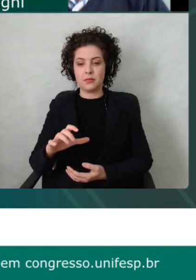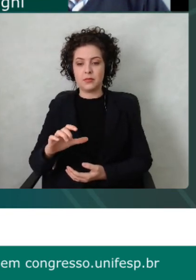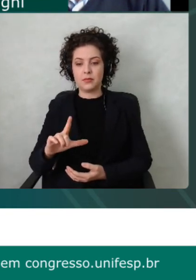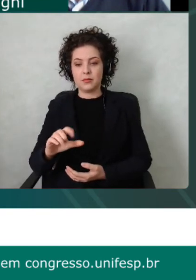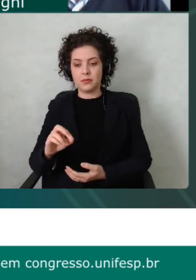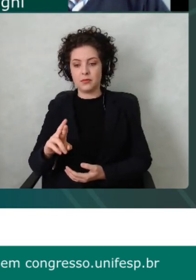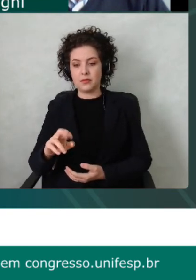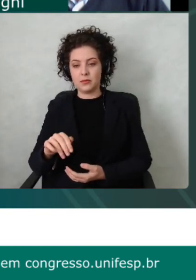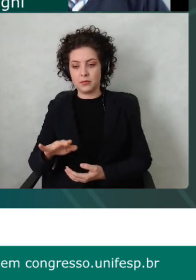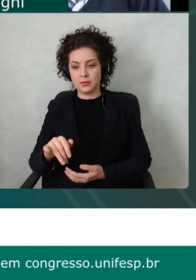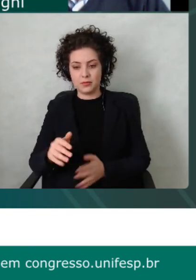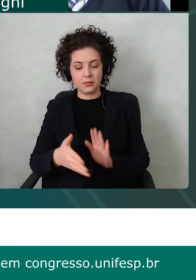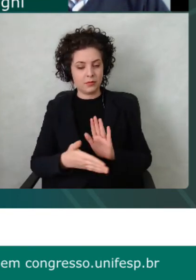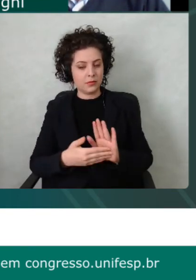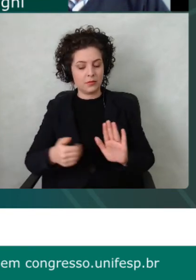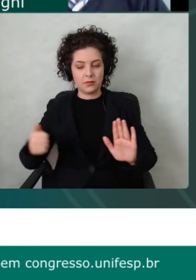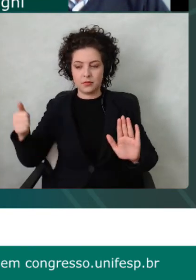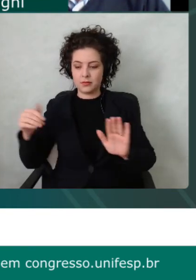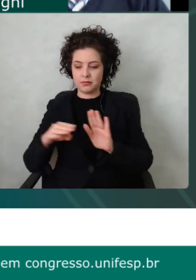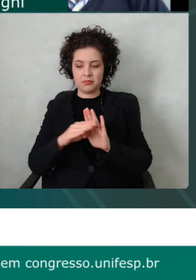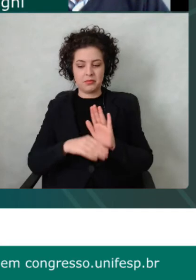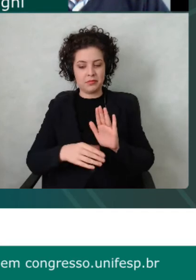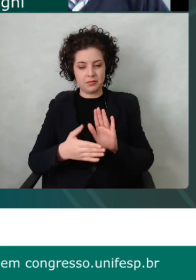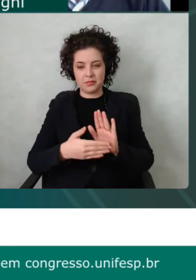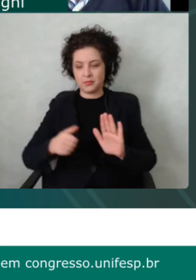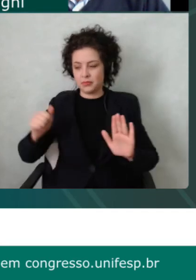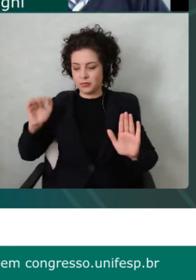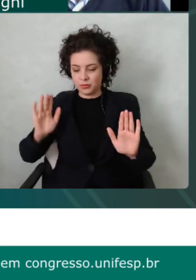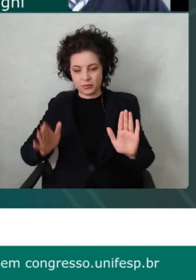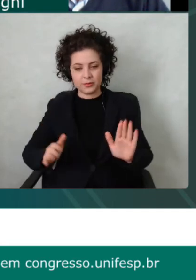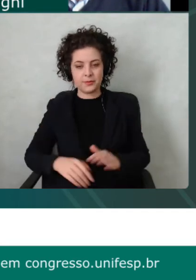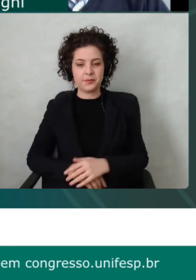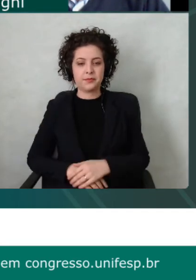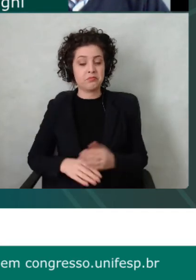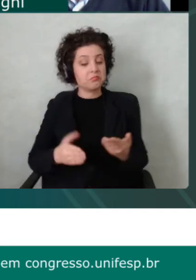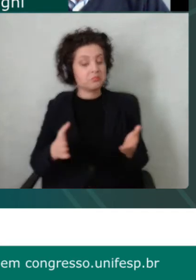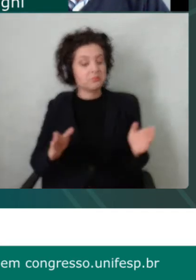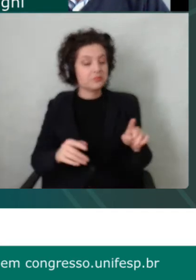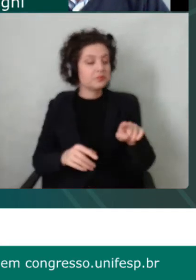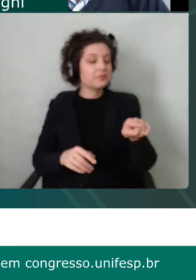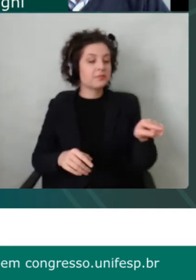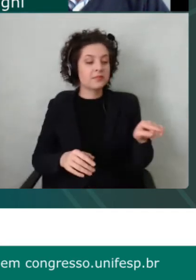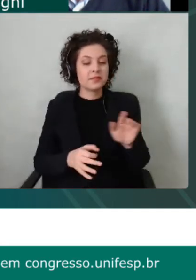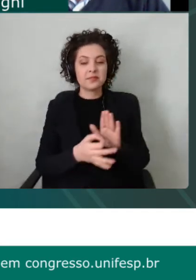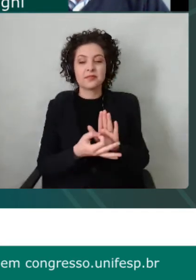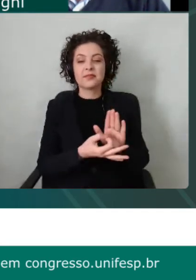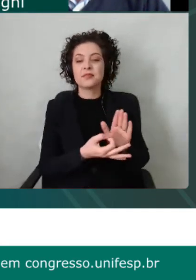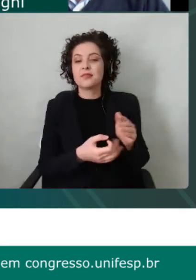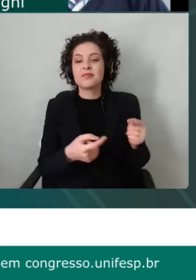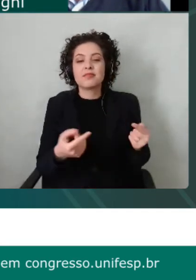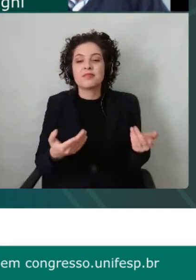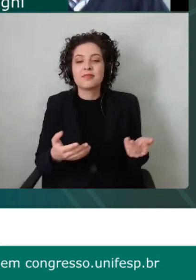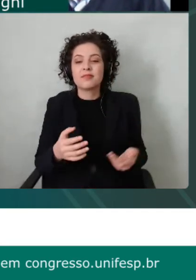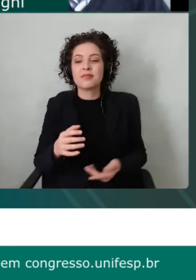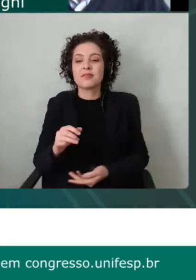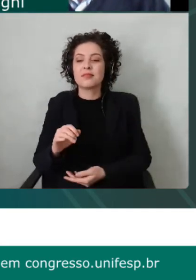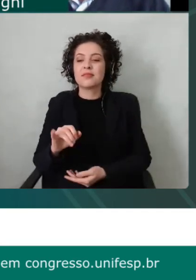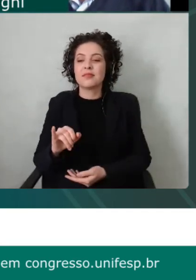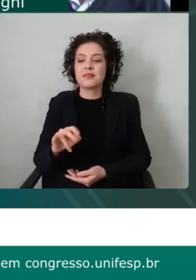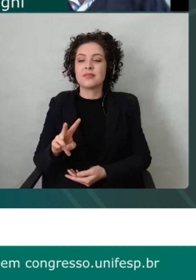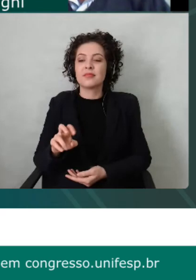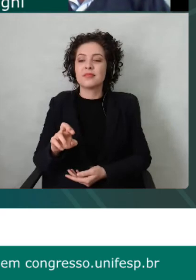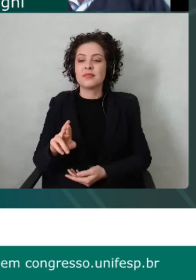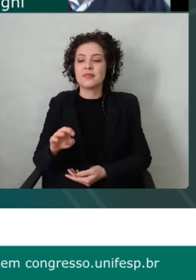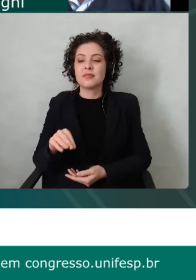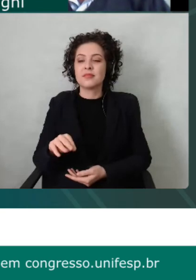estudos. Mas deixou meio aberto aí na ivermectina, que muita gente fala, Tom, o que você acha desses dois?